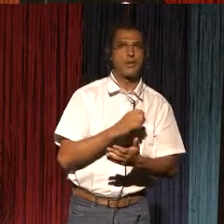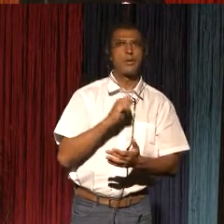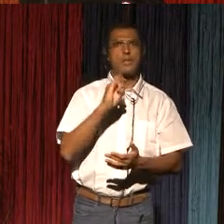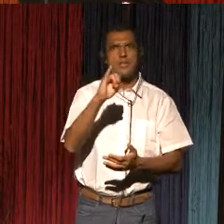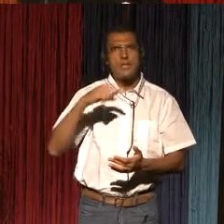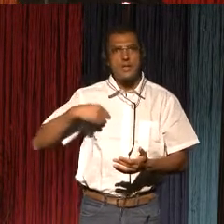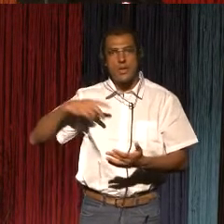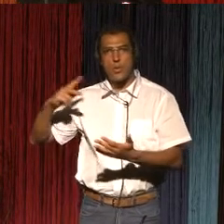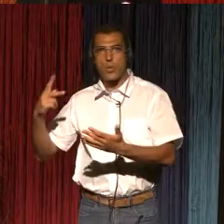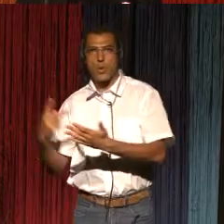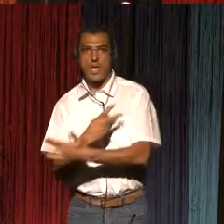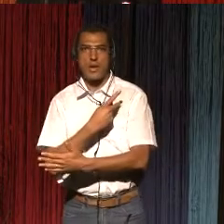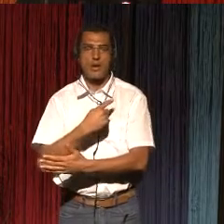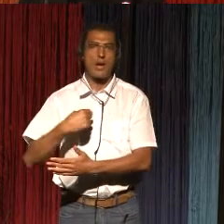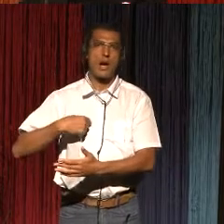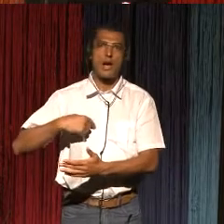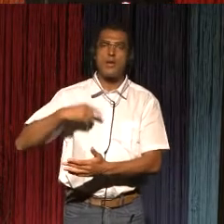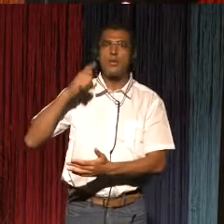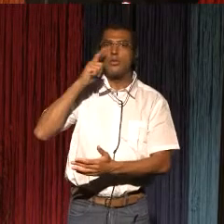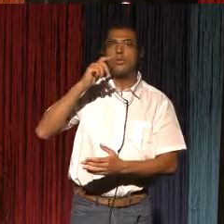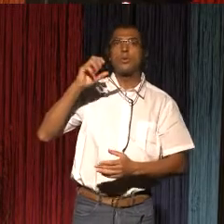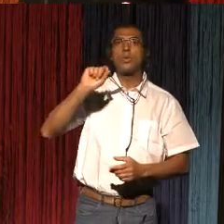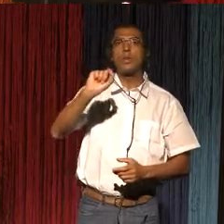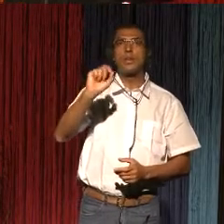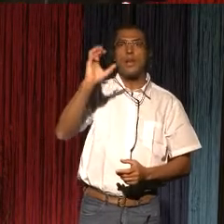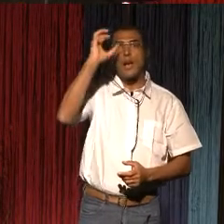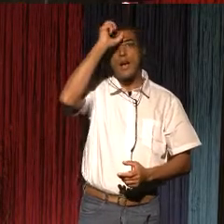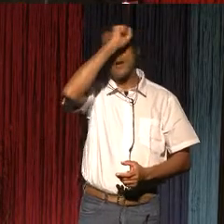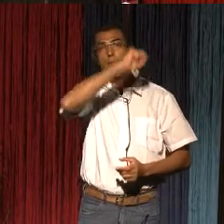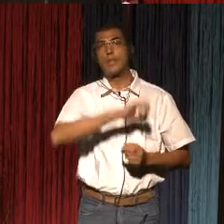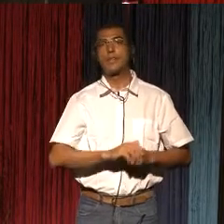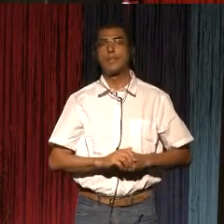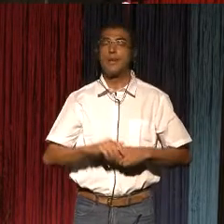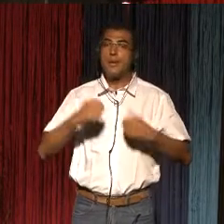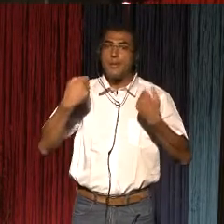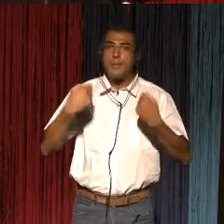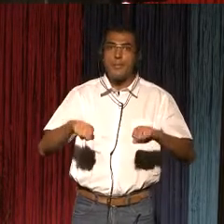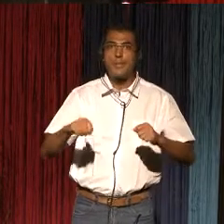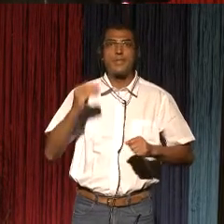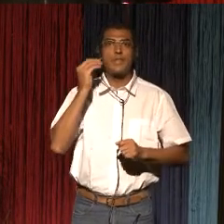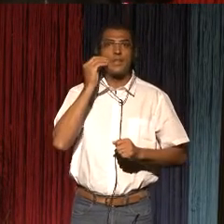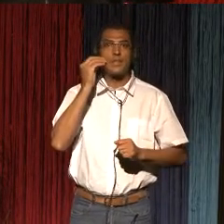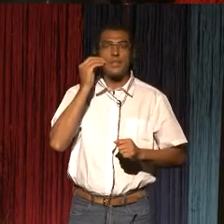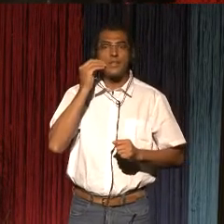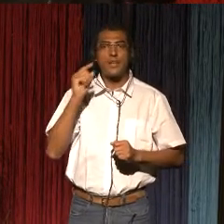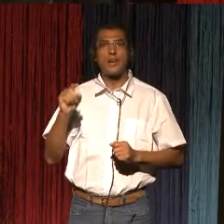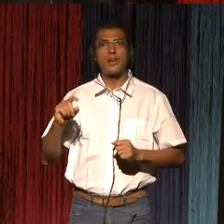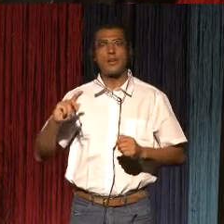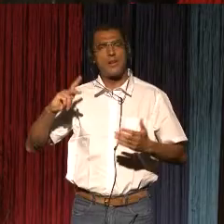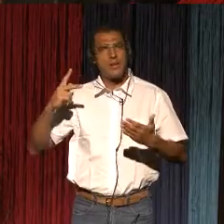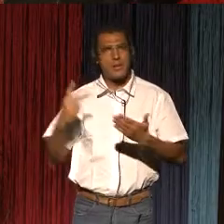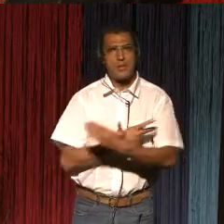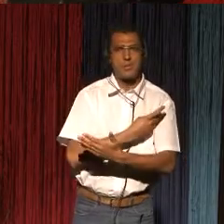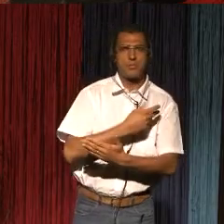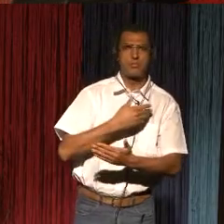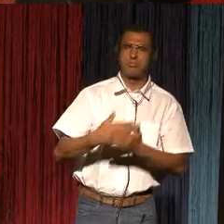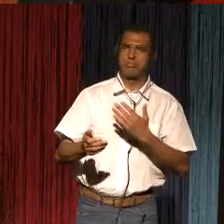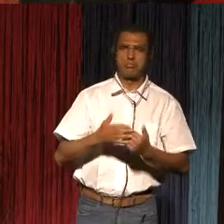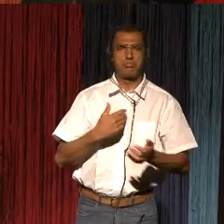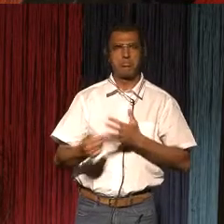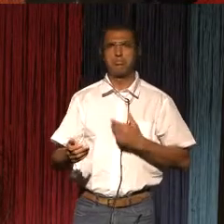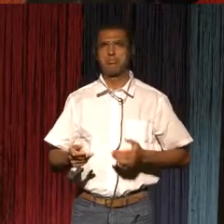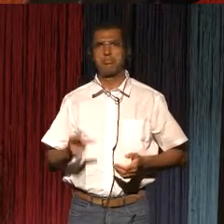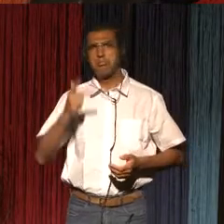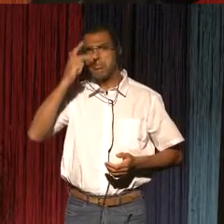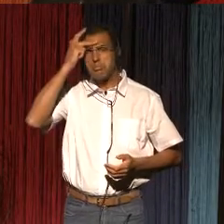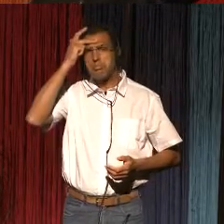crescer, para aprender, você precisa arriscar cometer erro. O Einstein falou, quem nunca cometeu um erro é porque